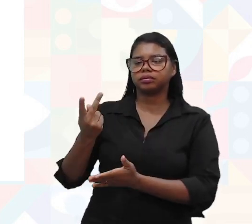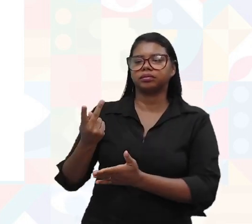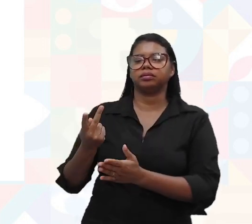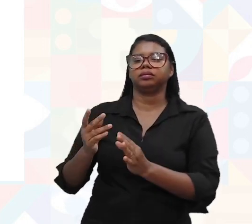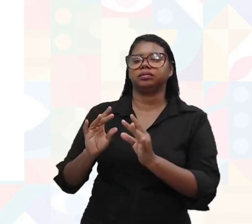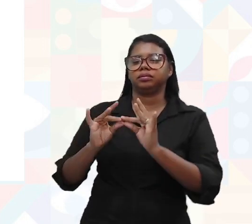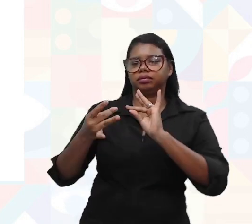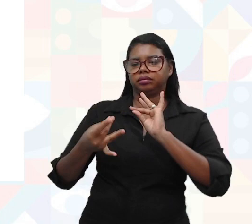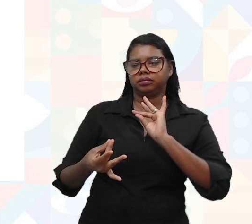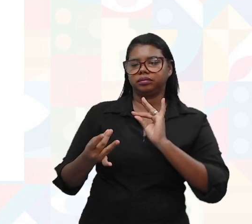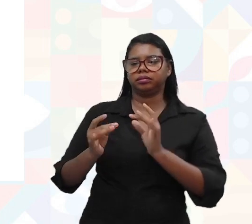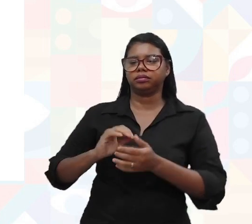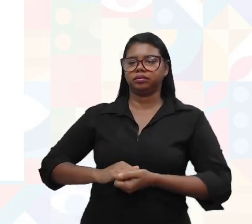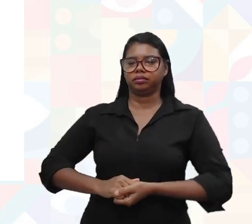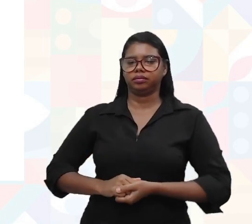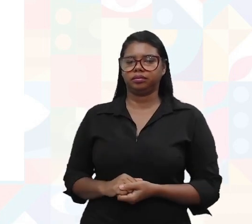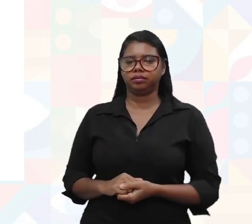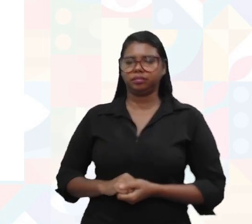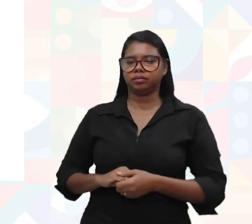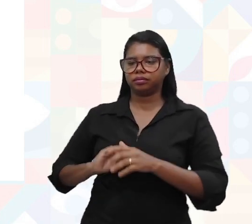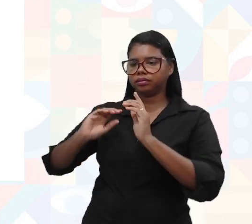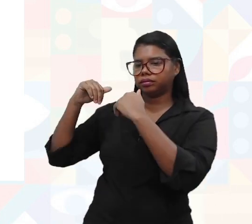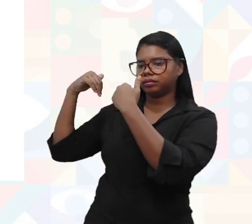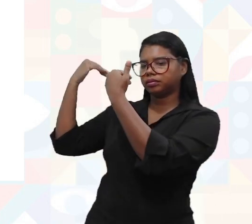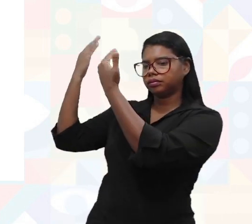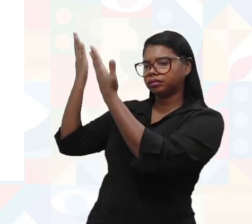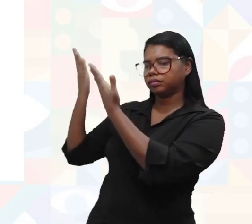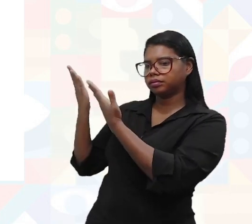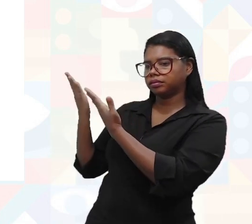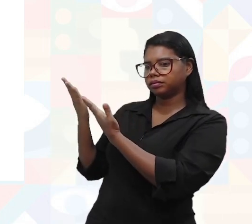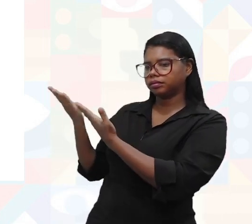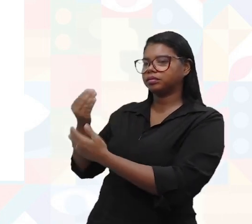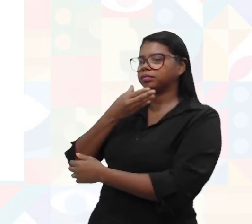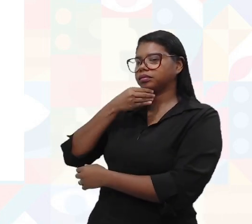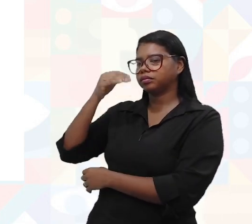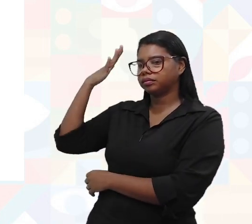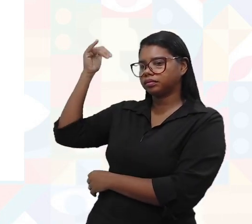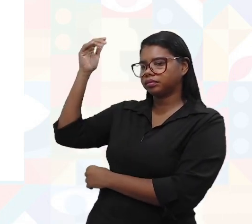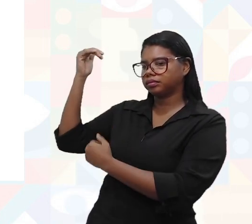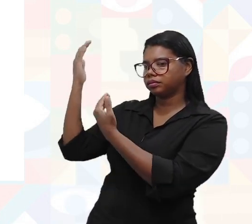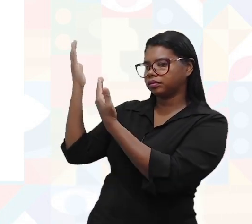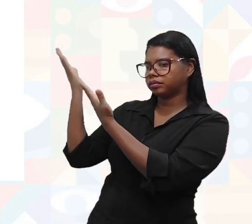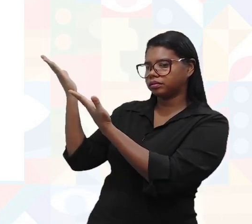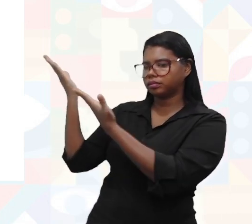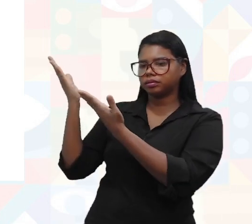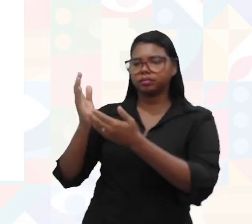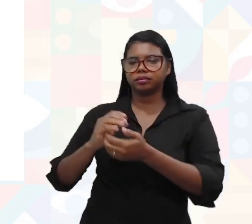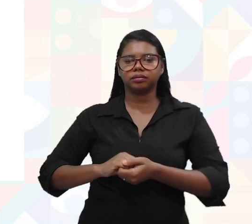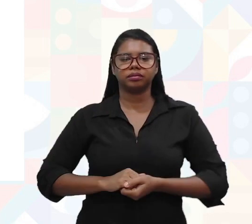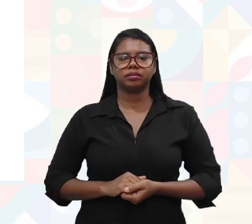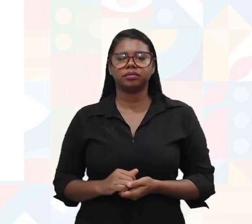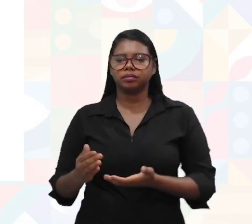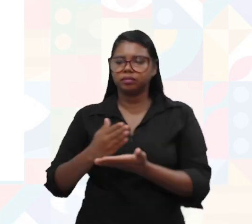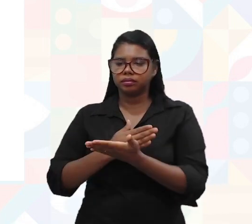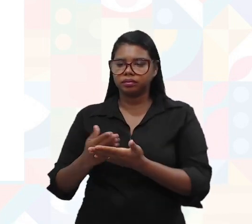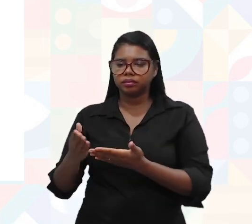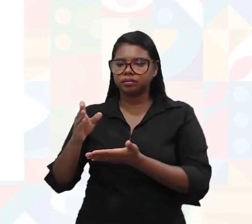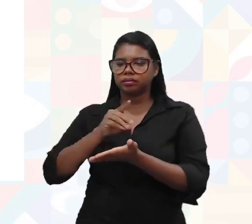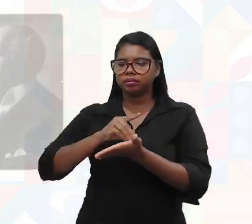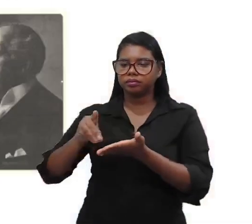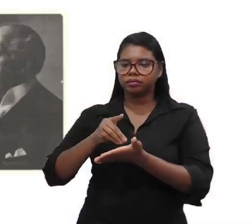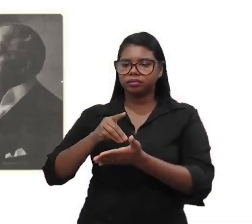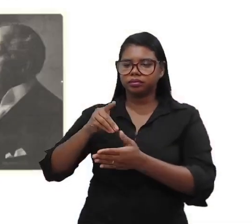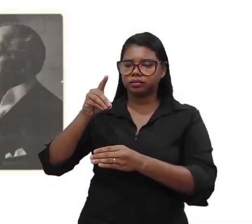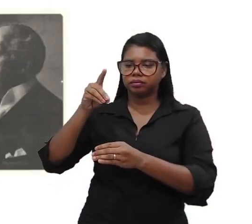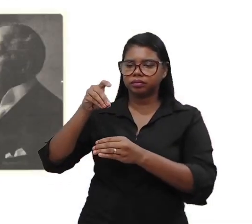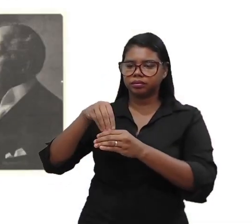estética do neoclassicismo. Aqui a gente tem algumas figuras que a gente chama de os pioneiros do design de interiores. Né? A